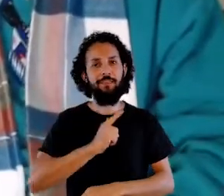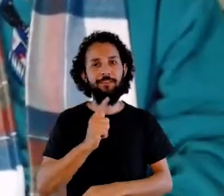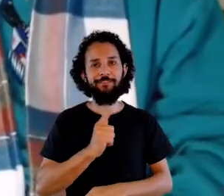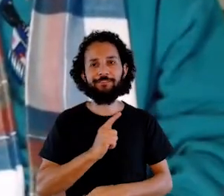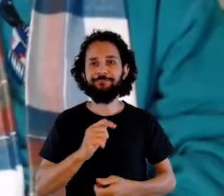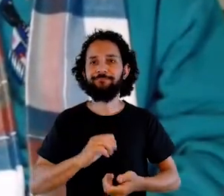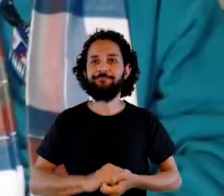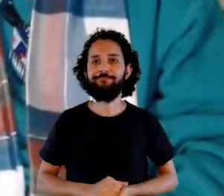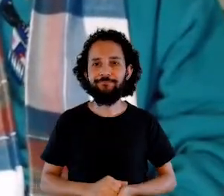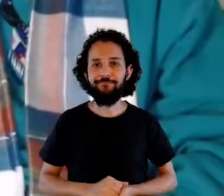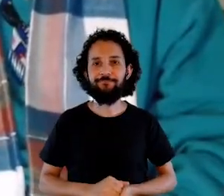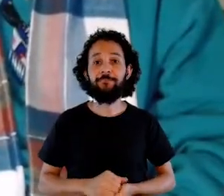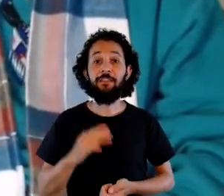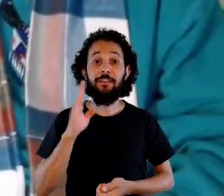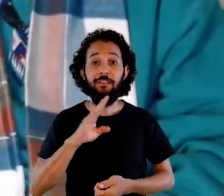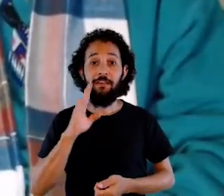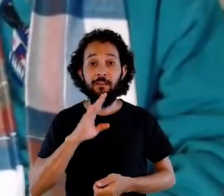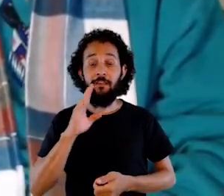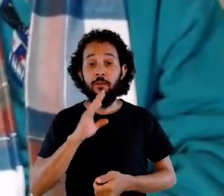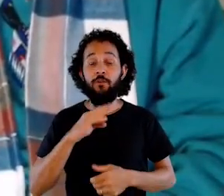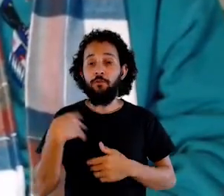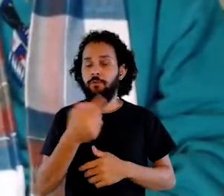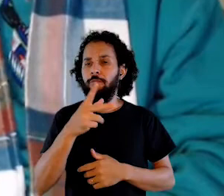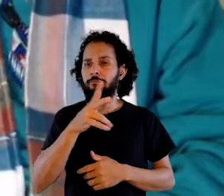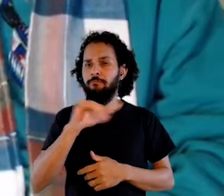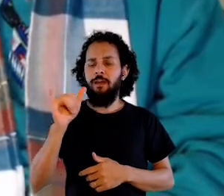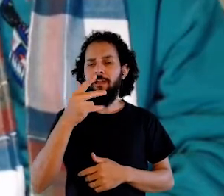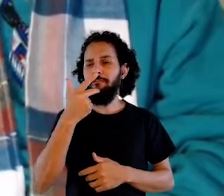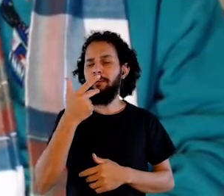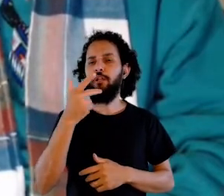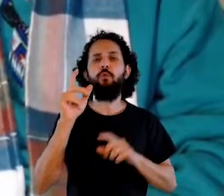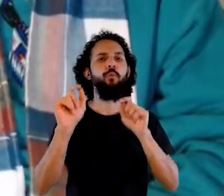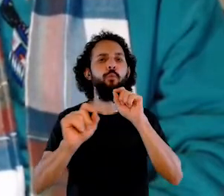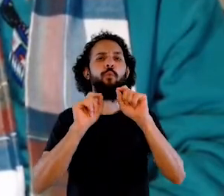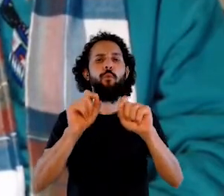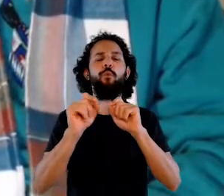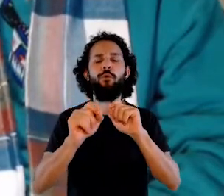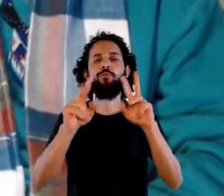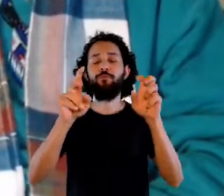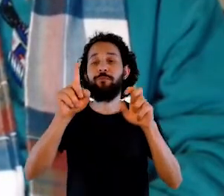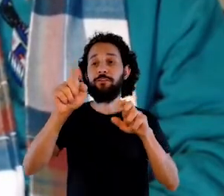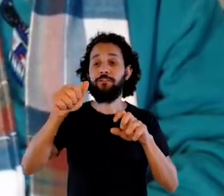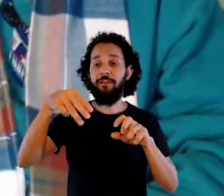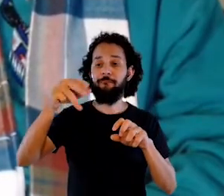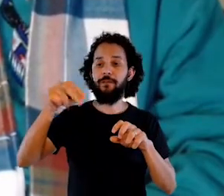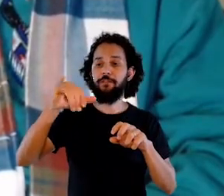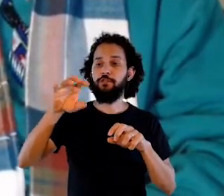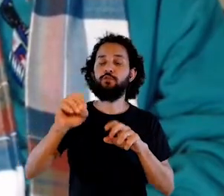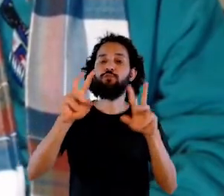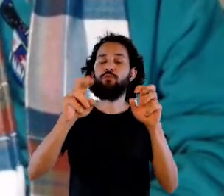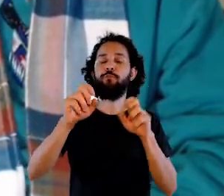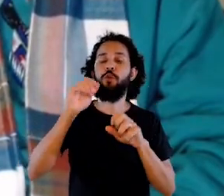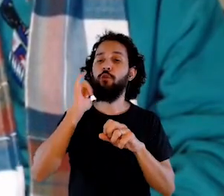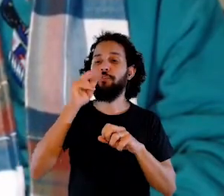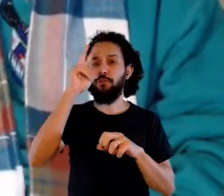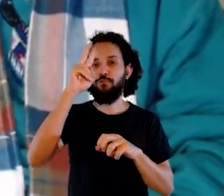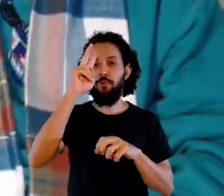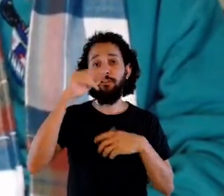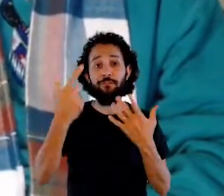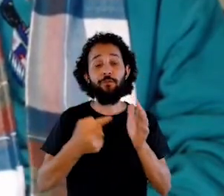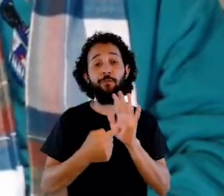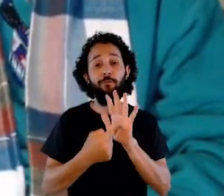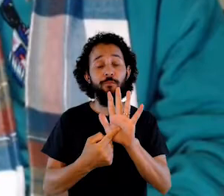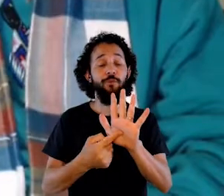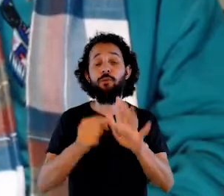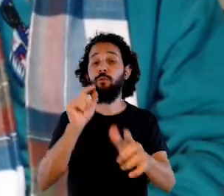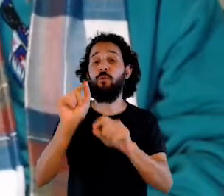Bacana. A gente vai falar, então, nesse bate-papo dos xamãs, os contadores de história, e eu começo colocando aqui, então, Léo, para você compartilhar um pouco para